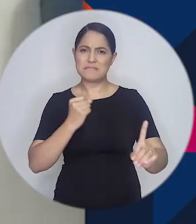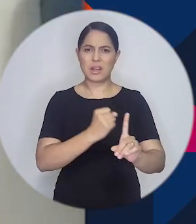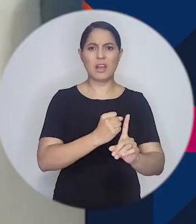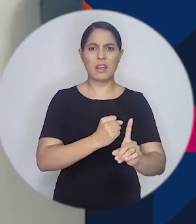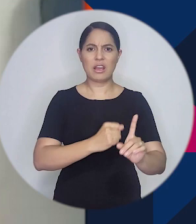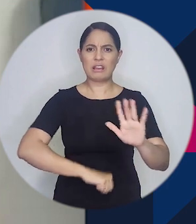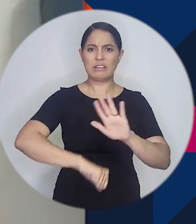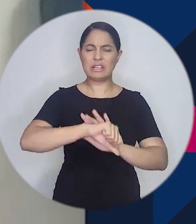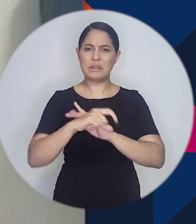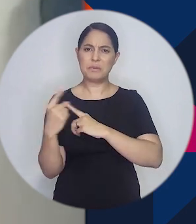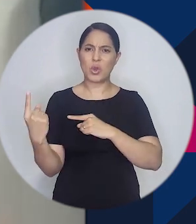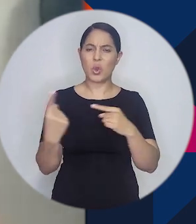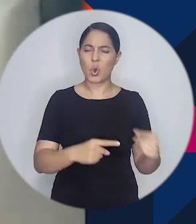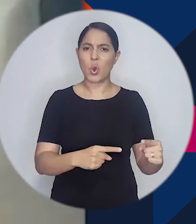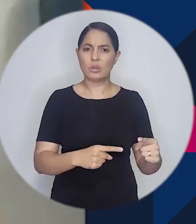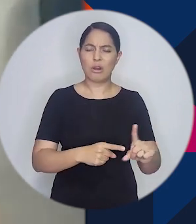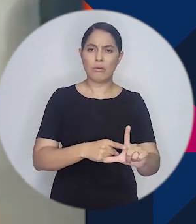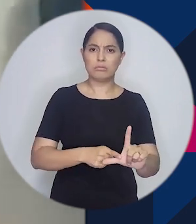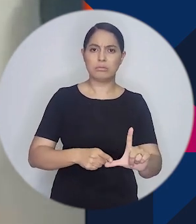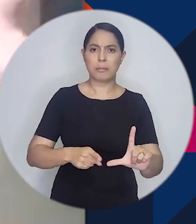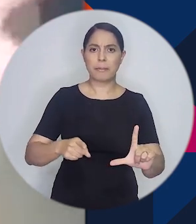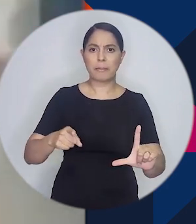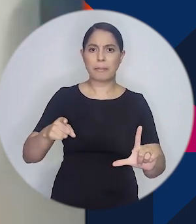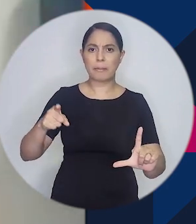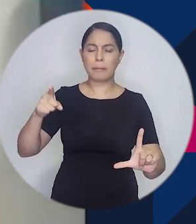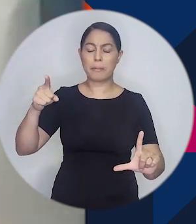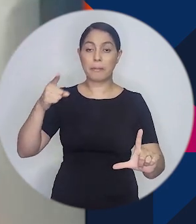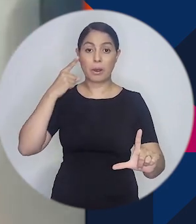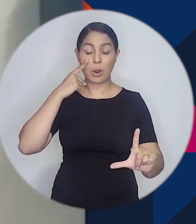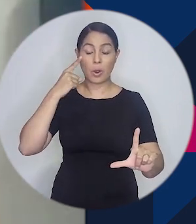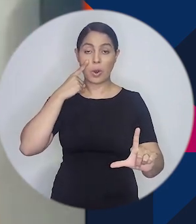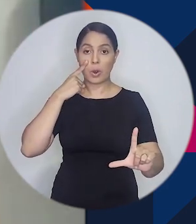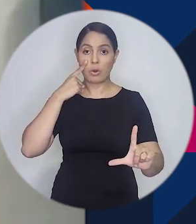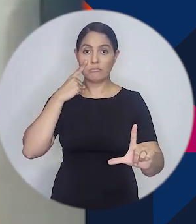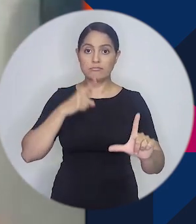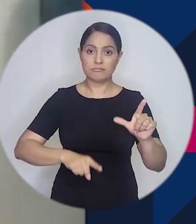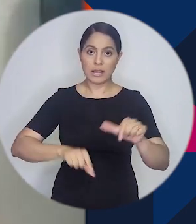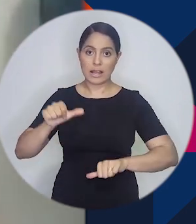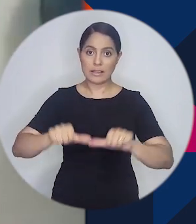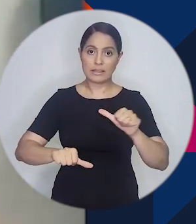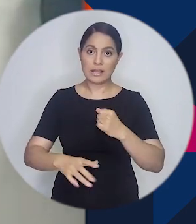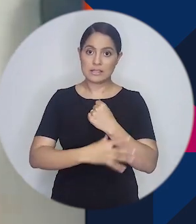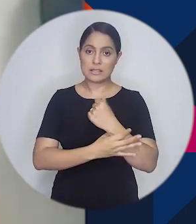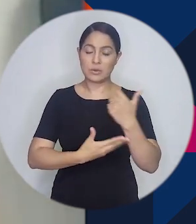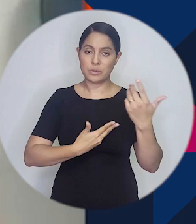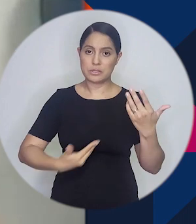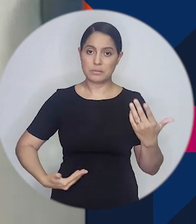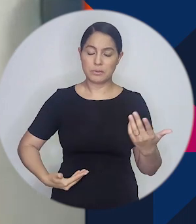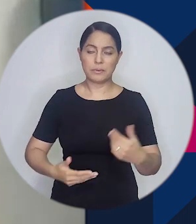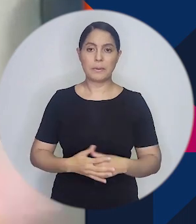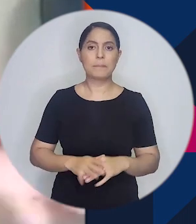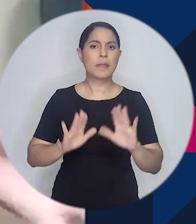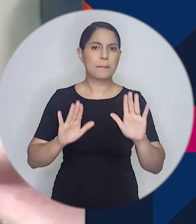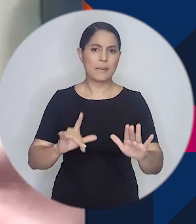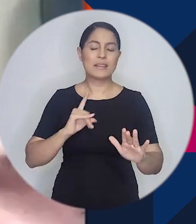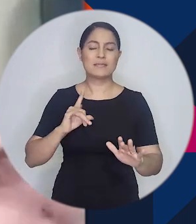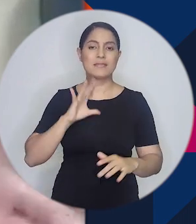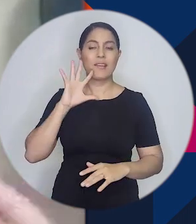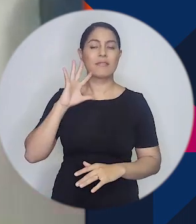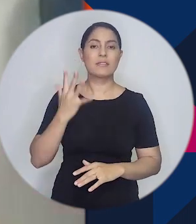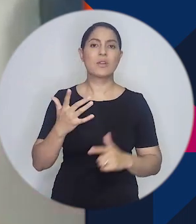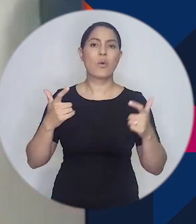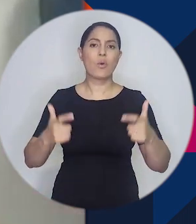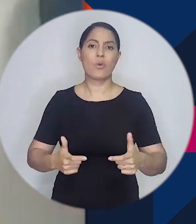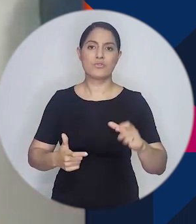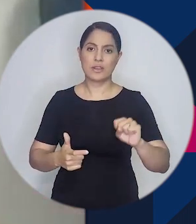contra a população LGBTI+, imenso no Brasil. A gente pode perceber isso a partir dos anuários de segurança pública, por exemplo. Em contrapartida, nós